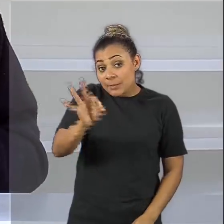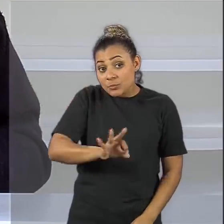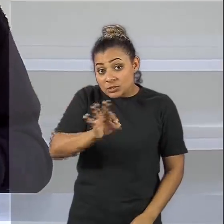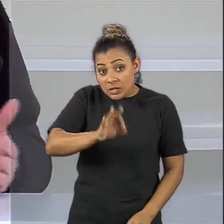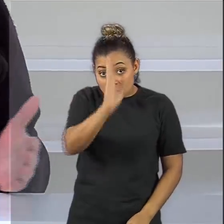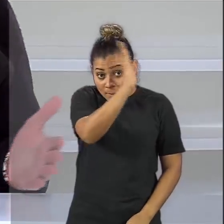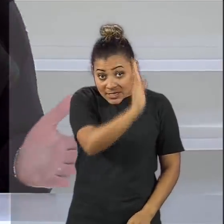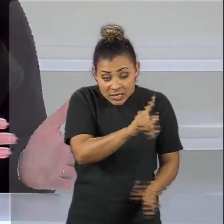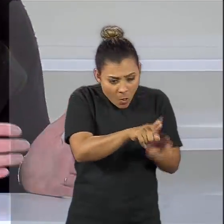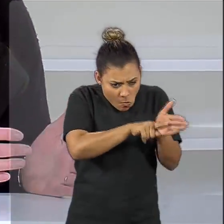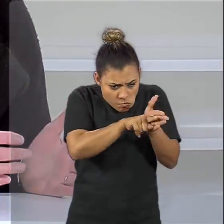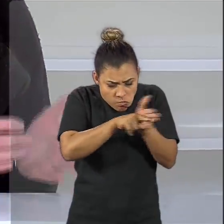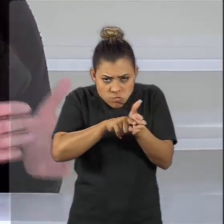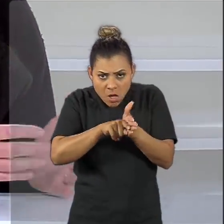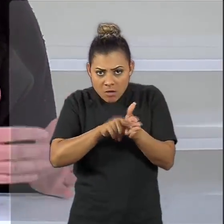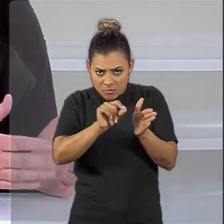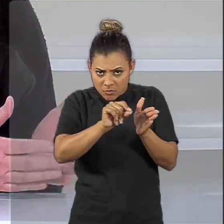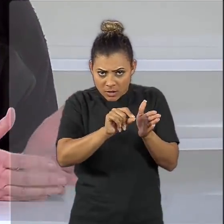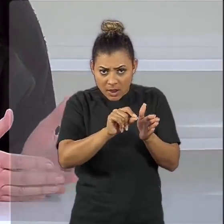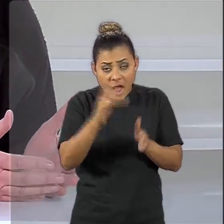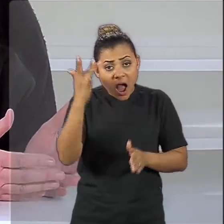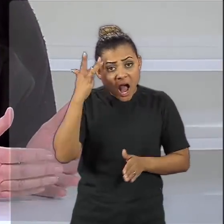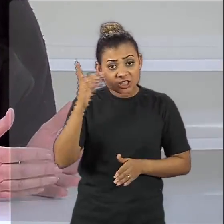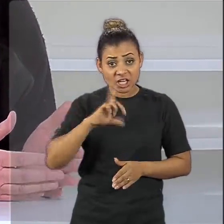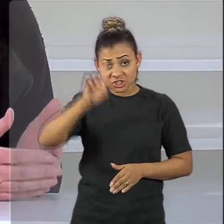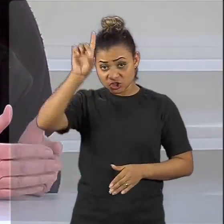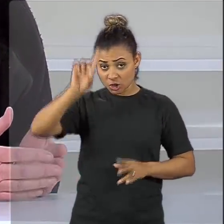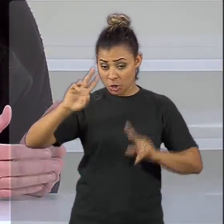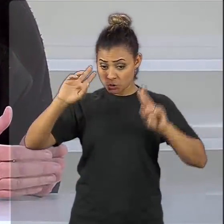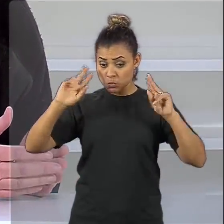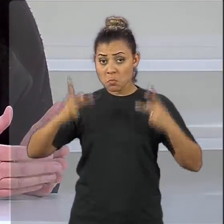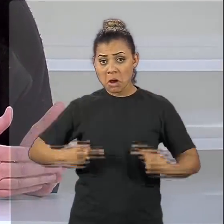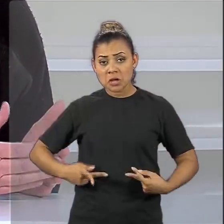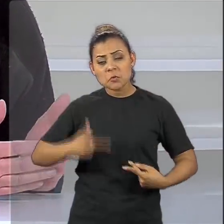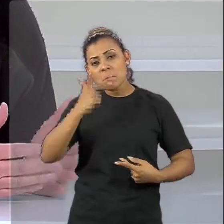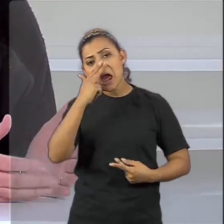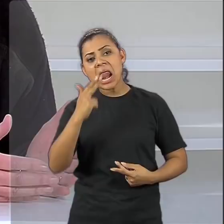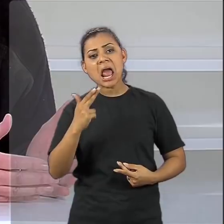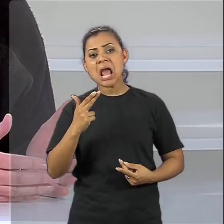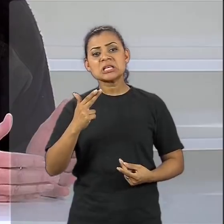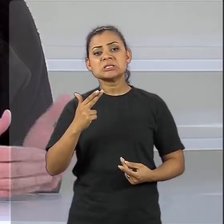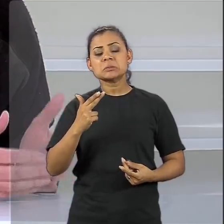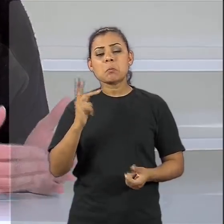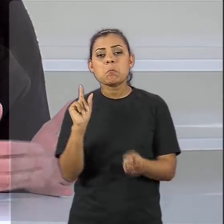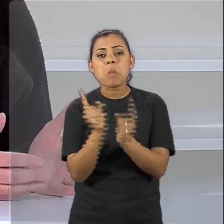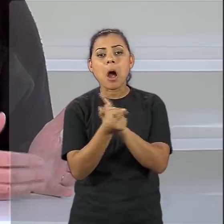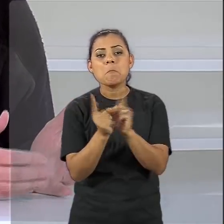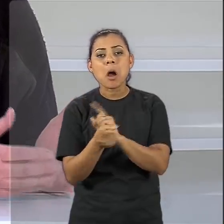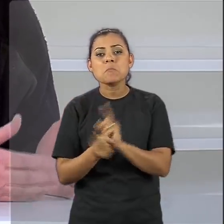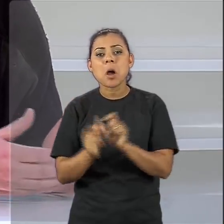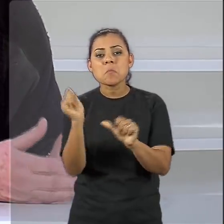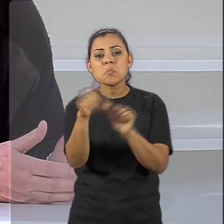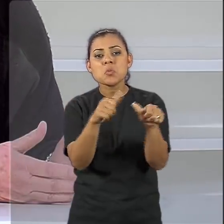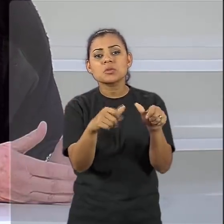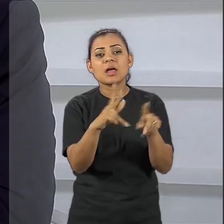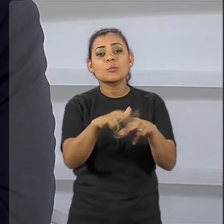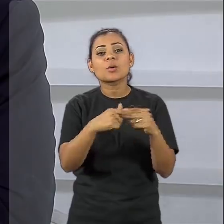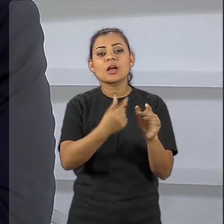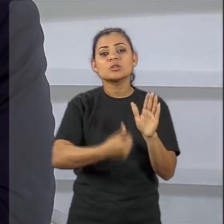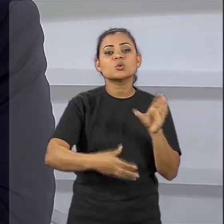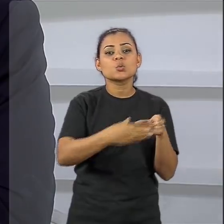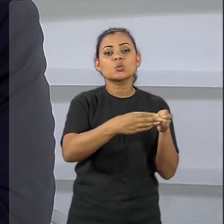pesquisados acham que os direitos humanos estão sendo deturpados em benefício de criminosos e